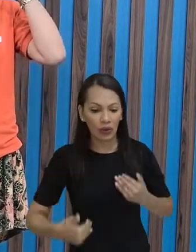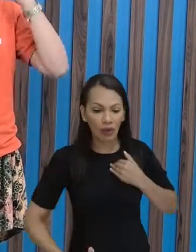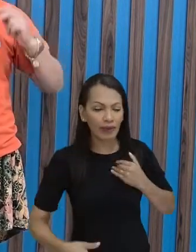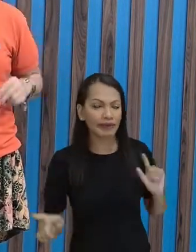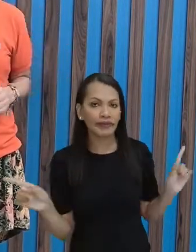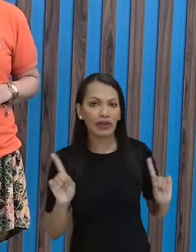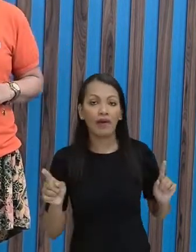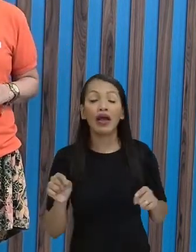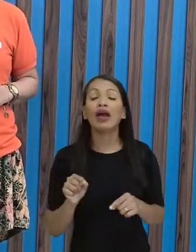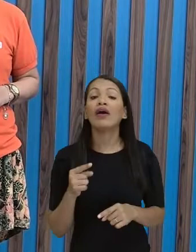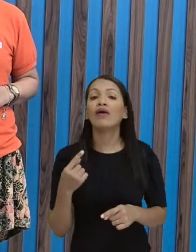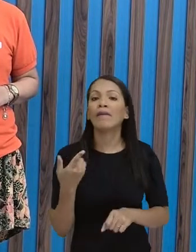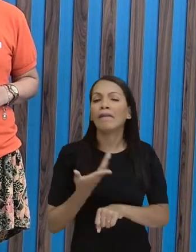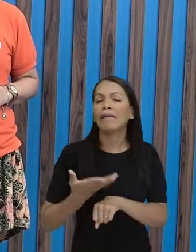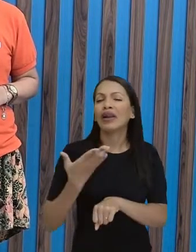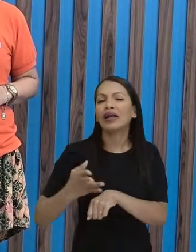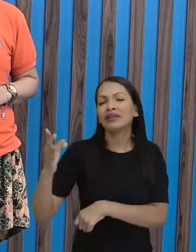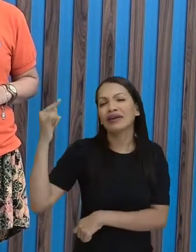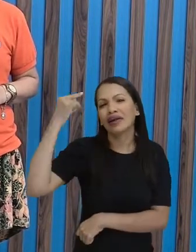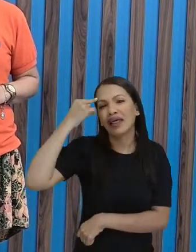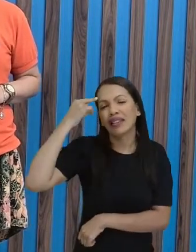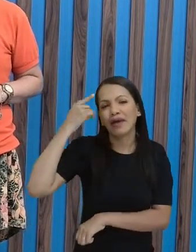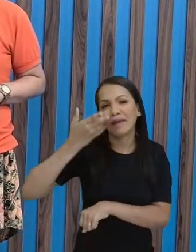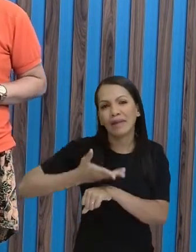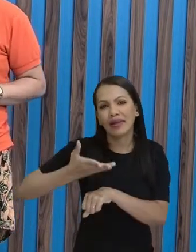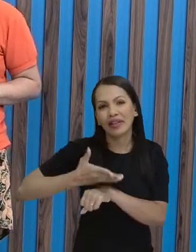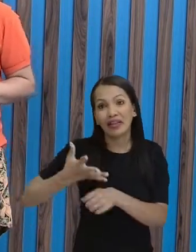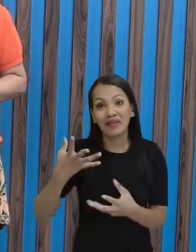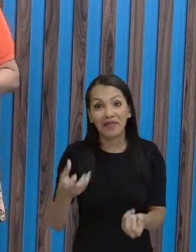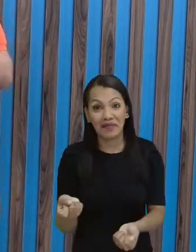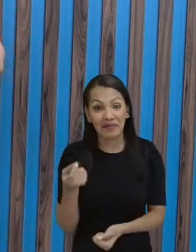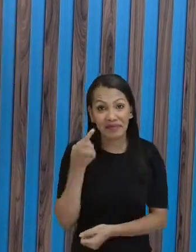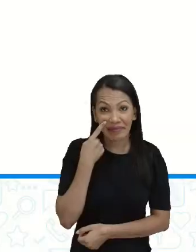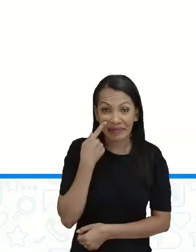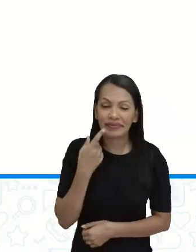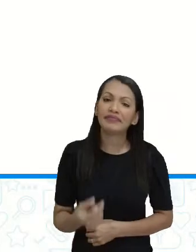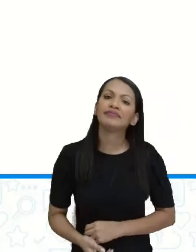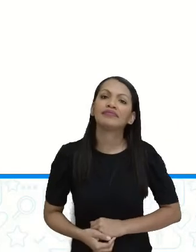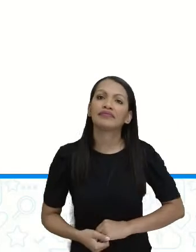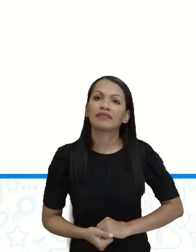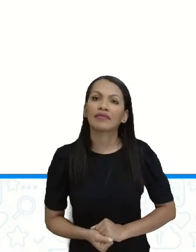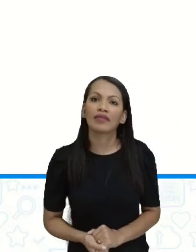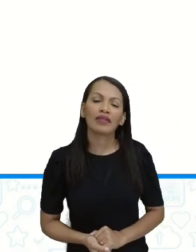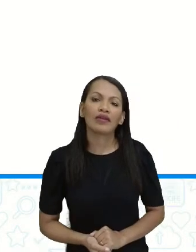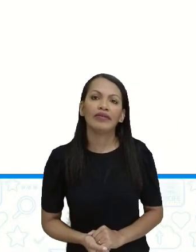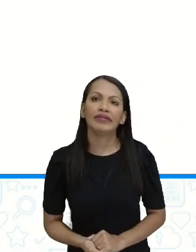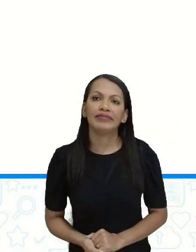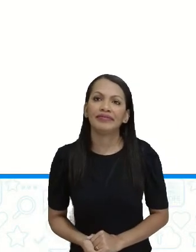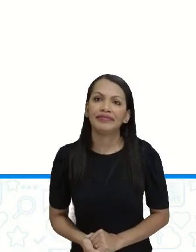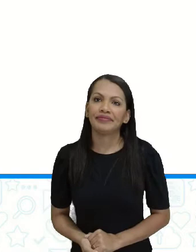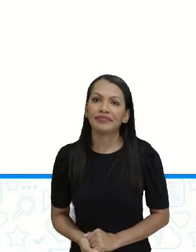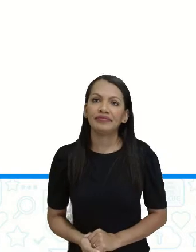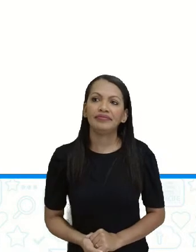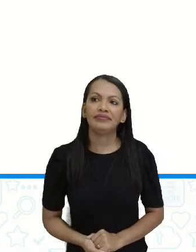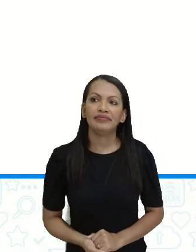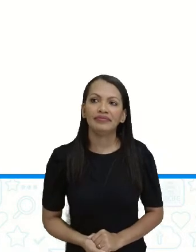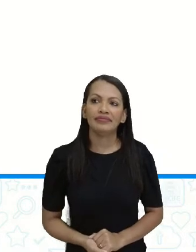o exercício da mente. Vamos lá? Olha aí. Quando nós iremos...